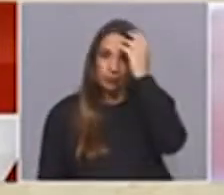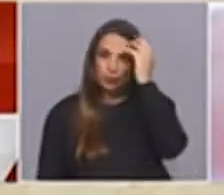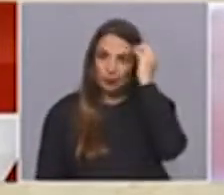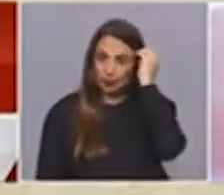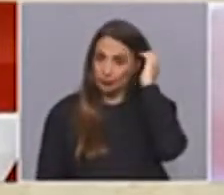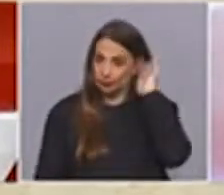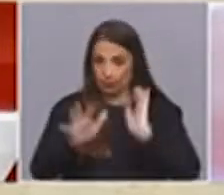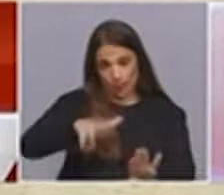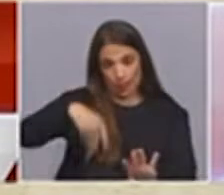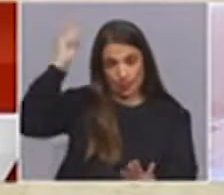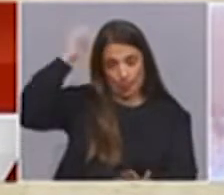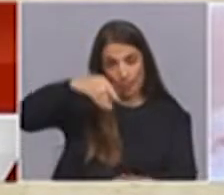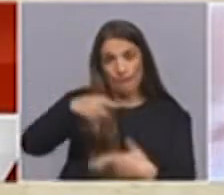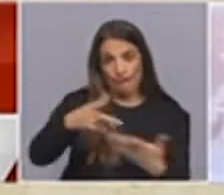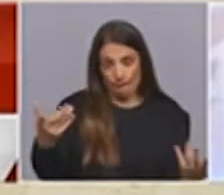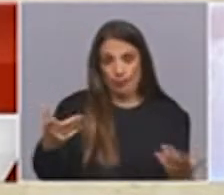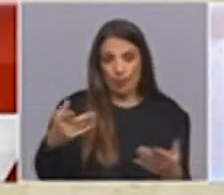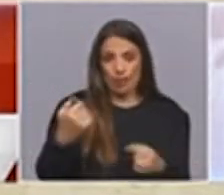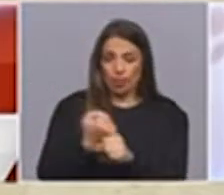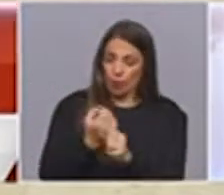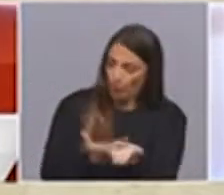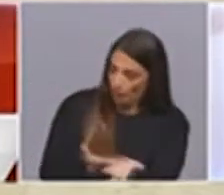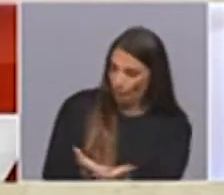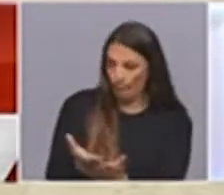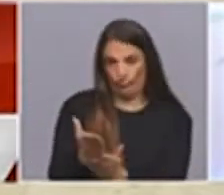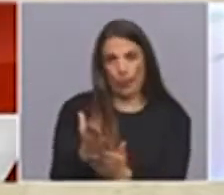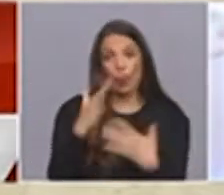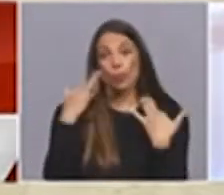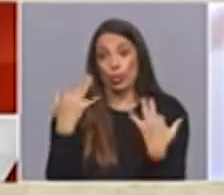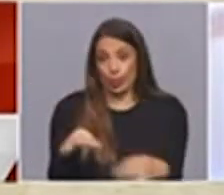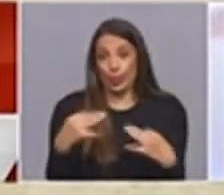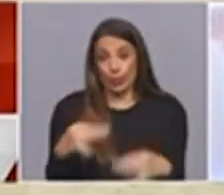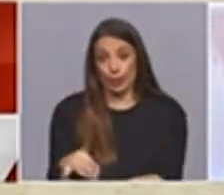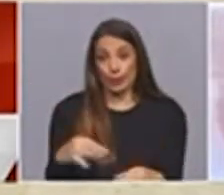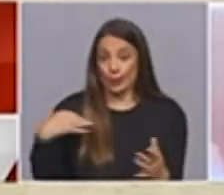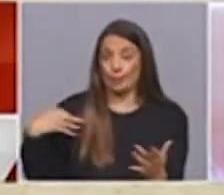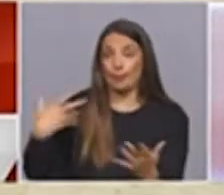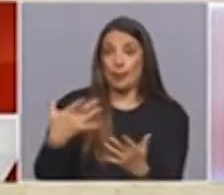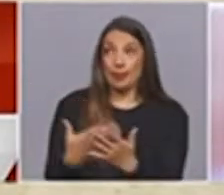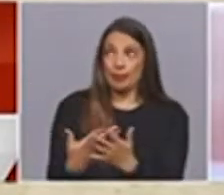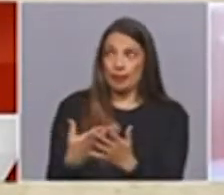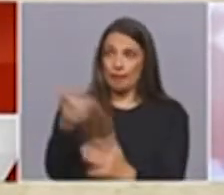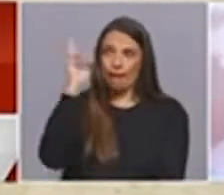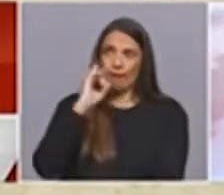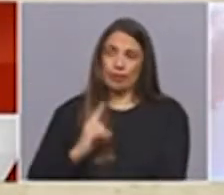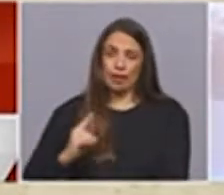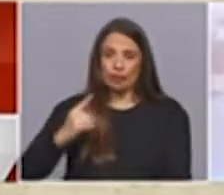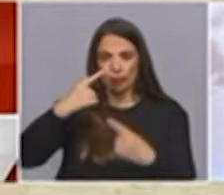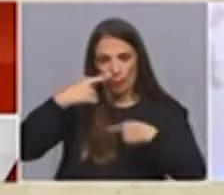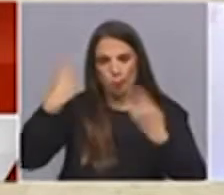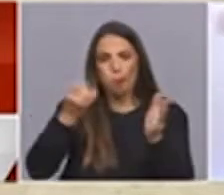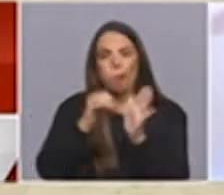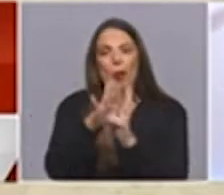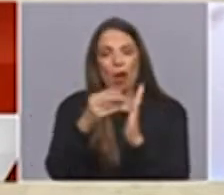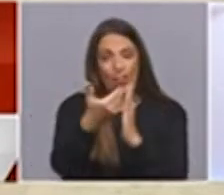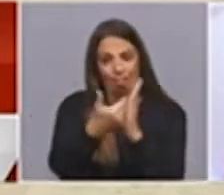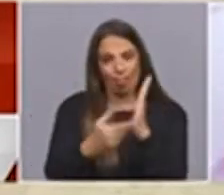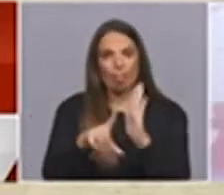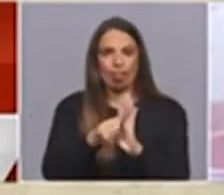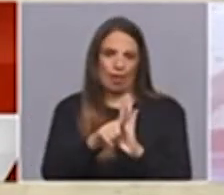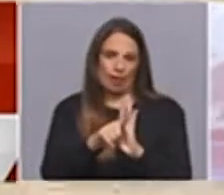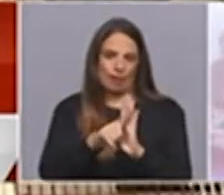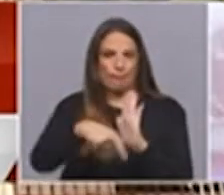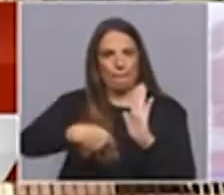República estenderá os seus trabalhos com toda a normalidade até ao momento em que seja publicado o decreto por parte do Sr.